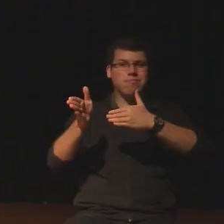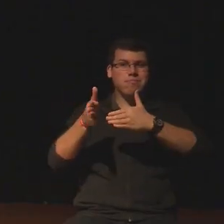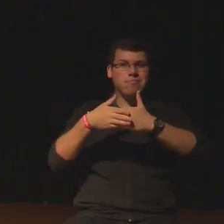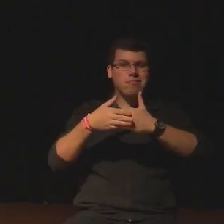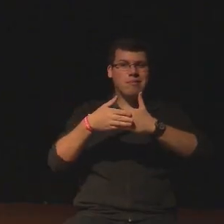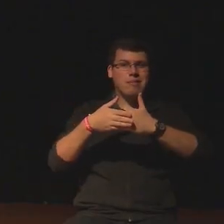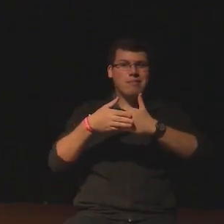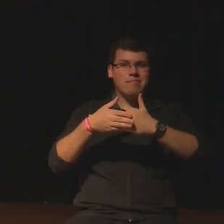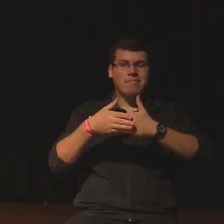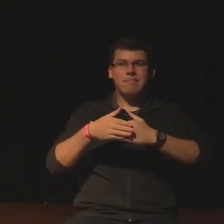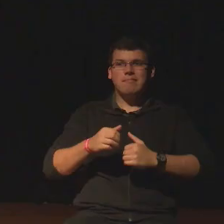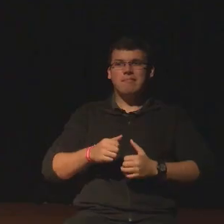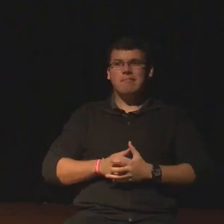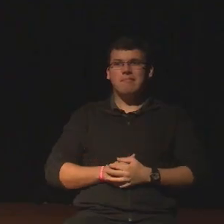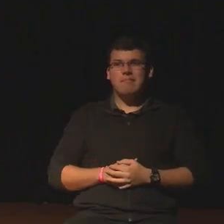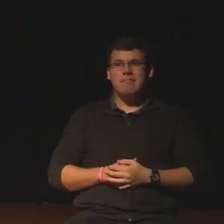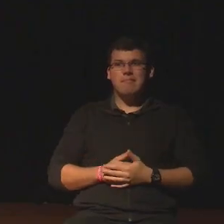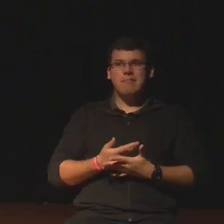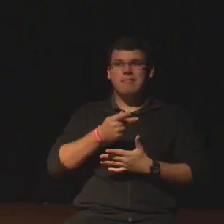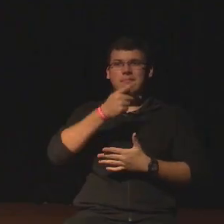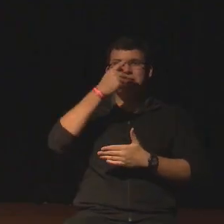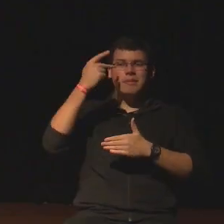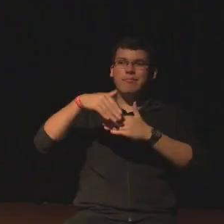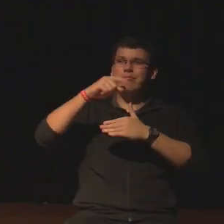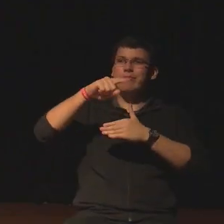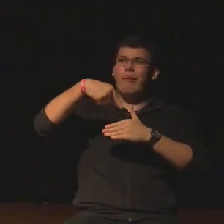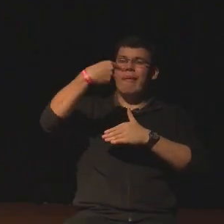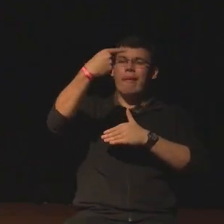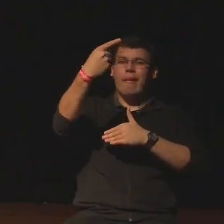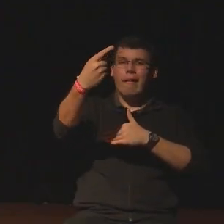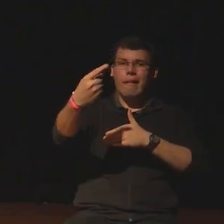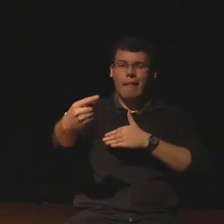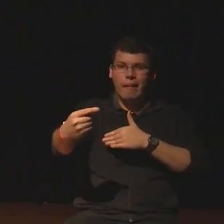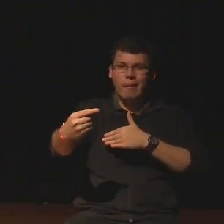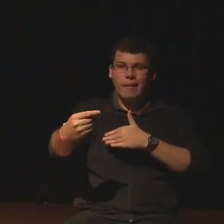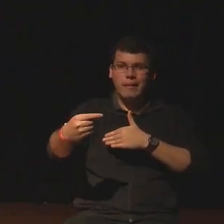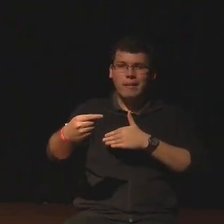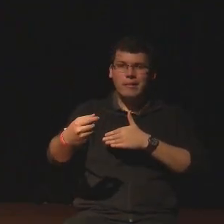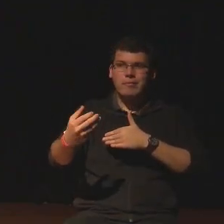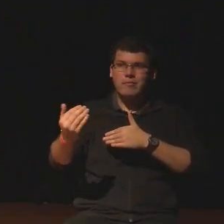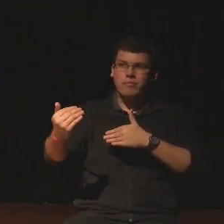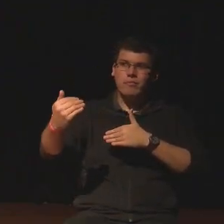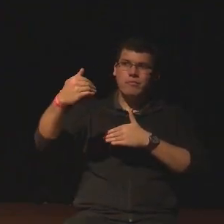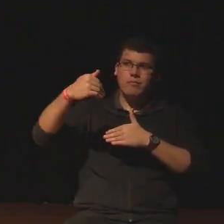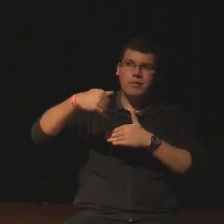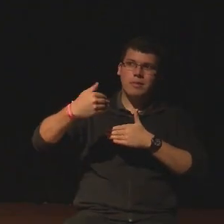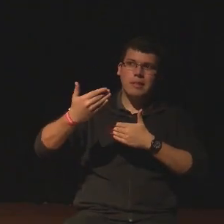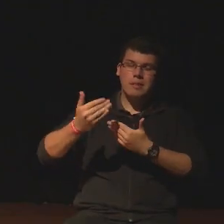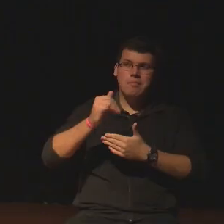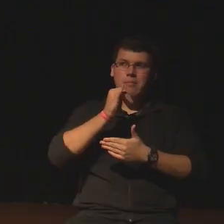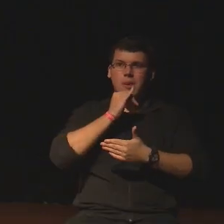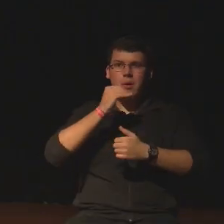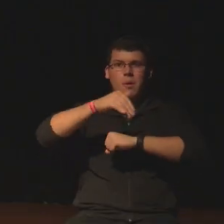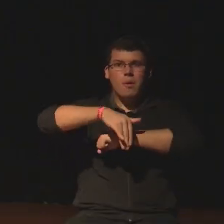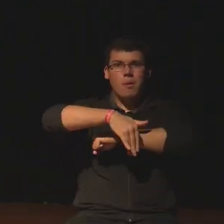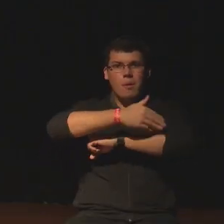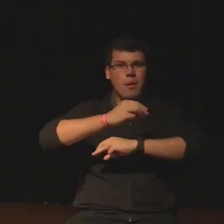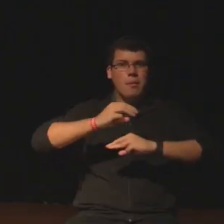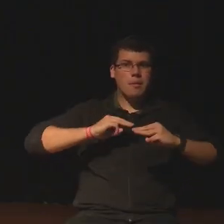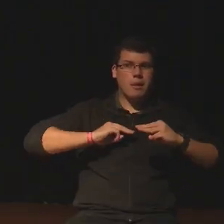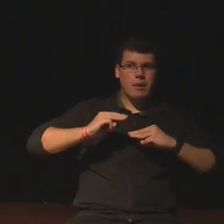e para quem vem de lá, tipo, a ministra não vem para esse lado, né? Ela meio que acaba para a